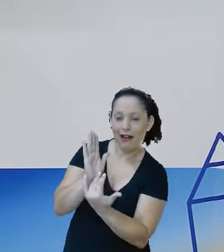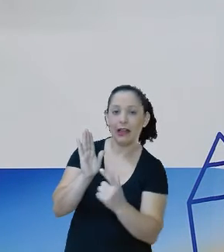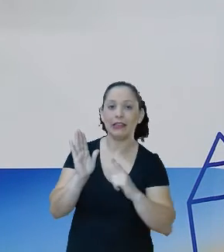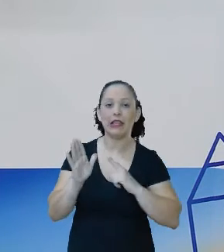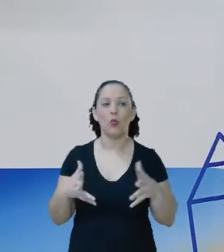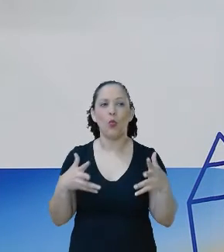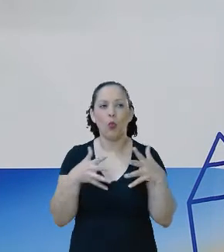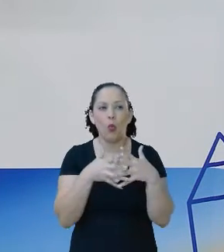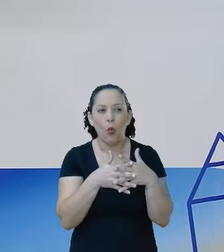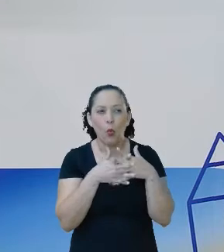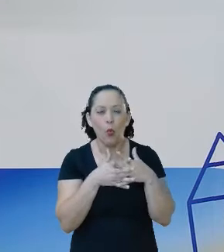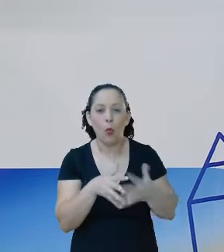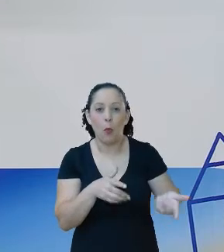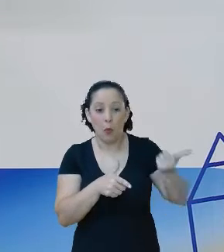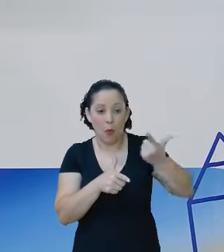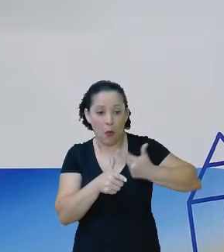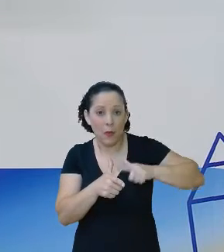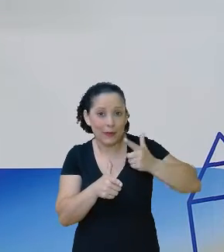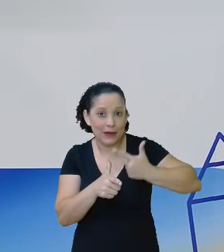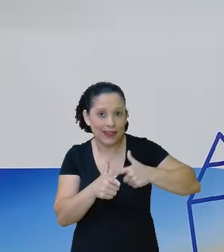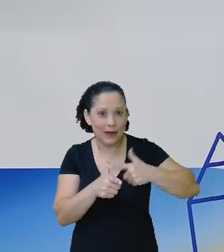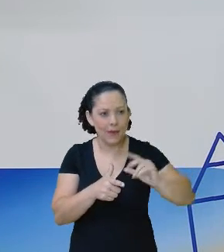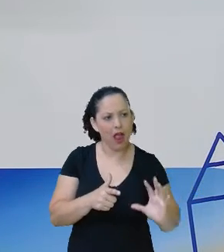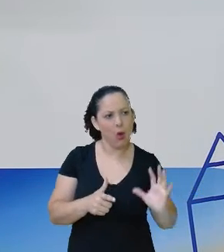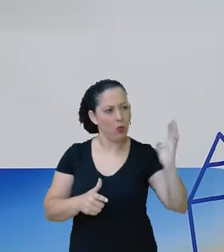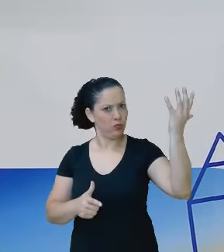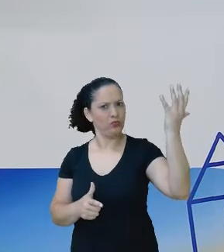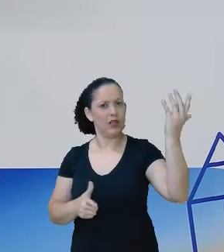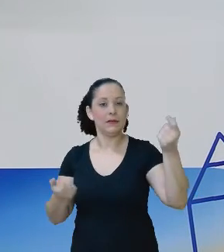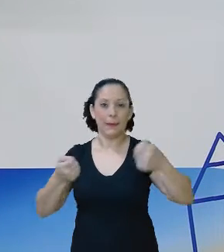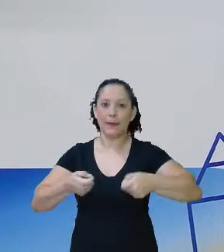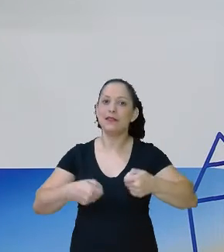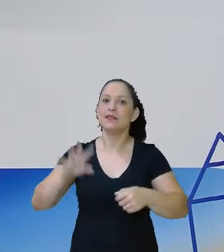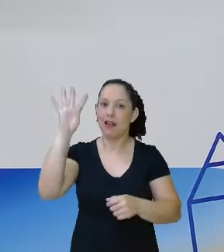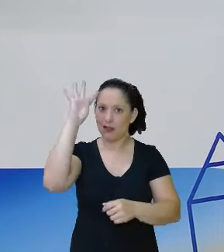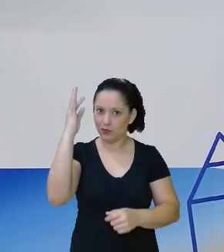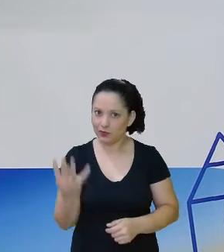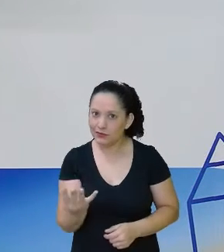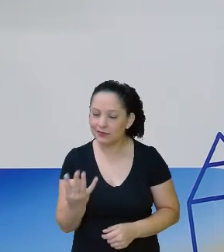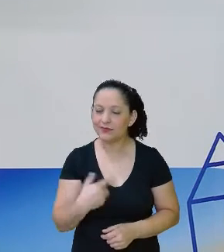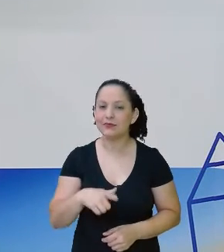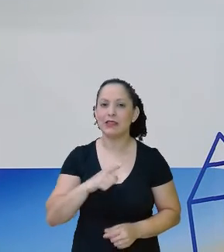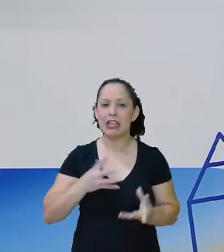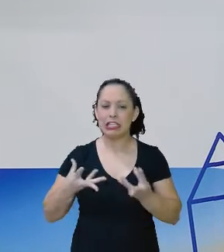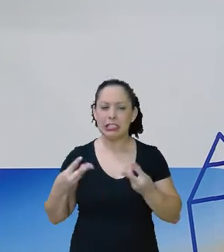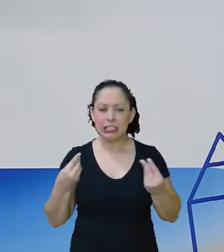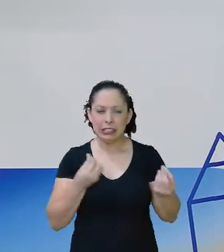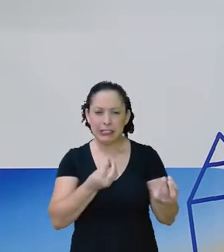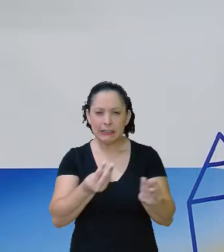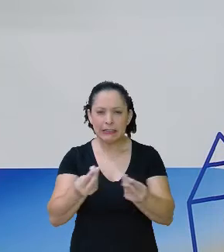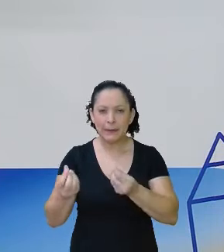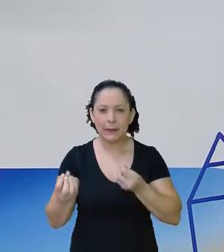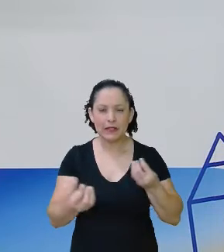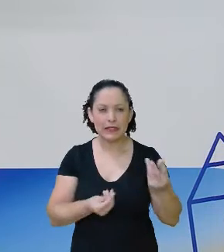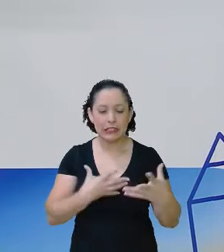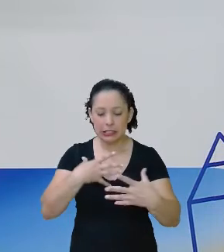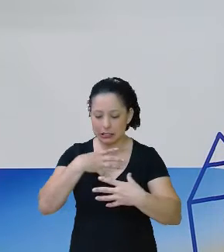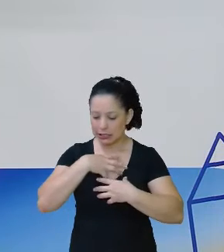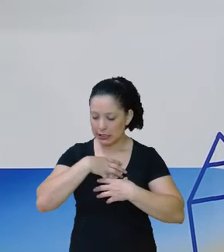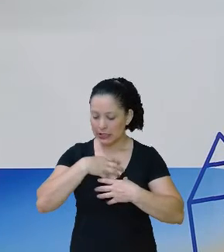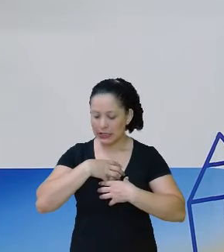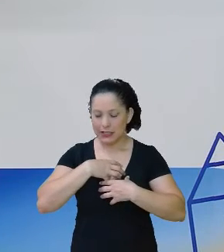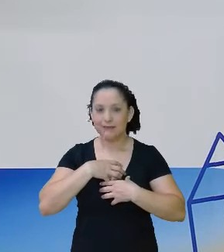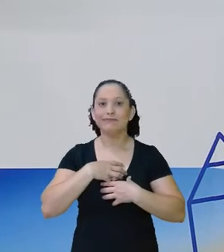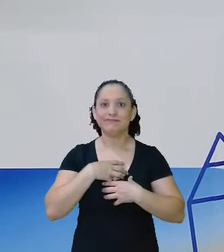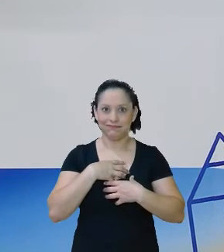conflito, que é o problema que vai surgir, vai ter que se resolver. Tem o clímax, nós vimos isso aqui tudo ontem,